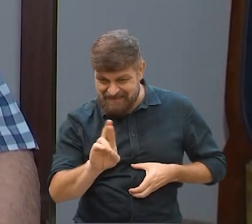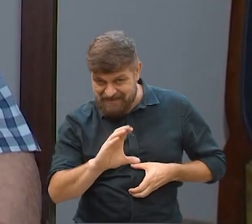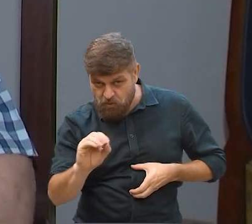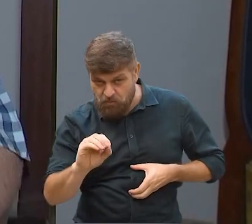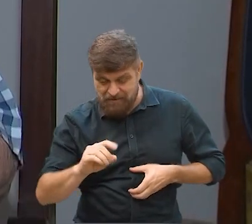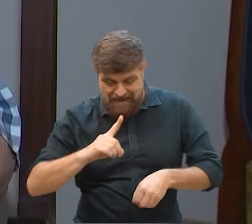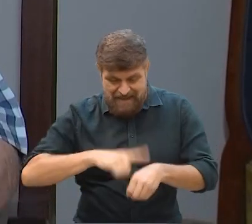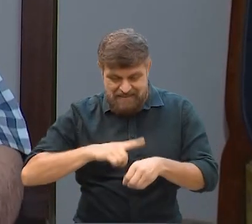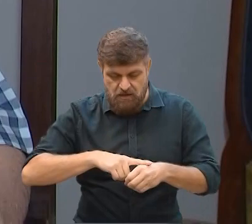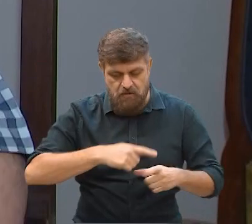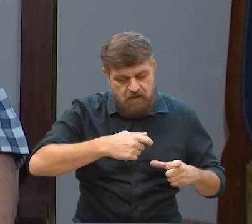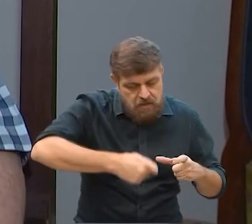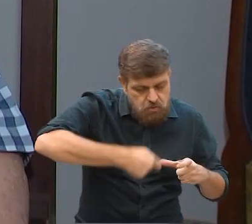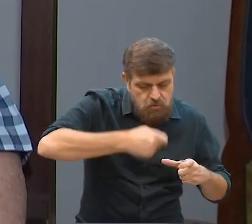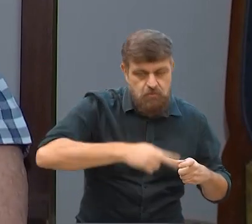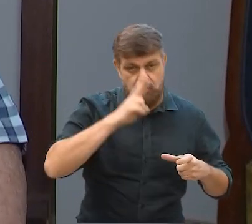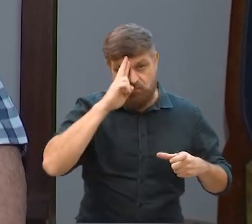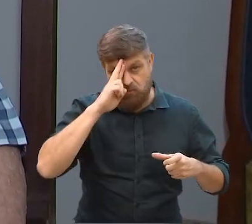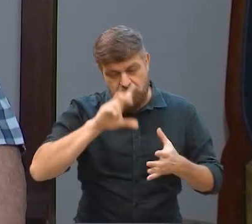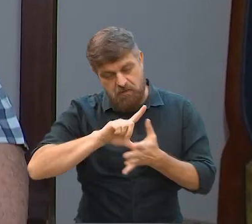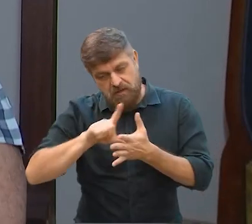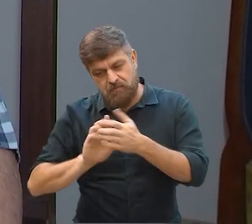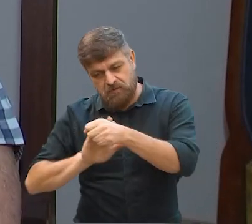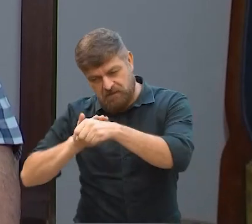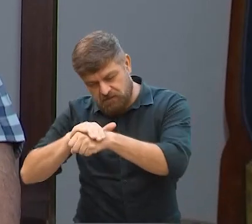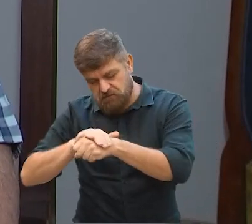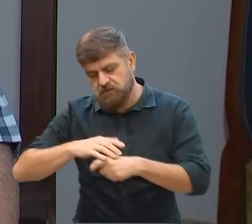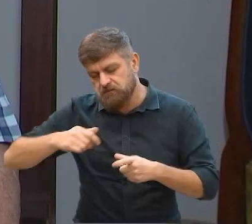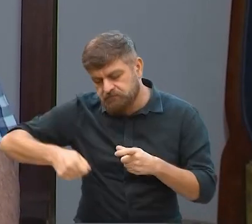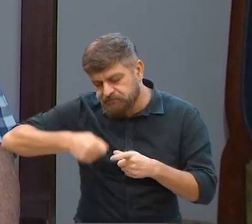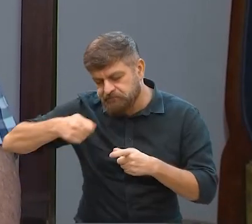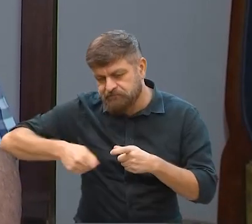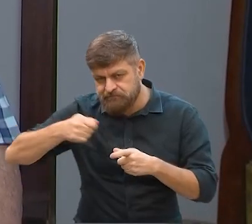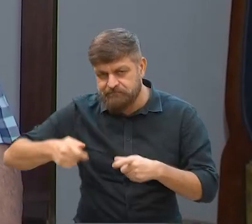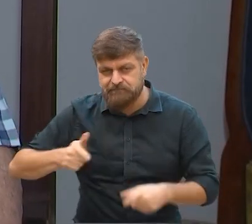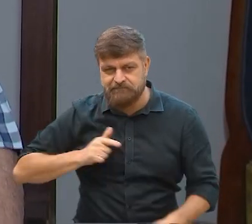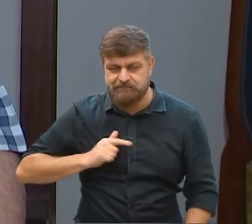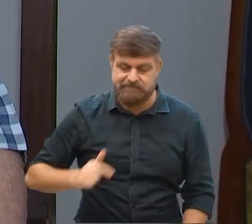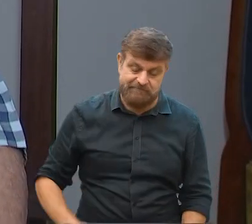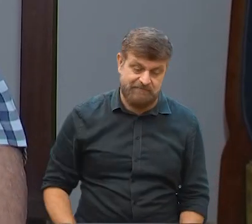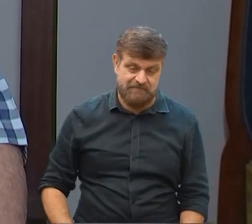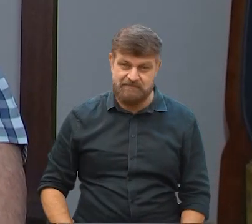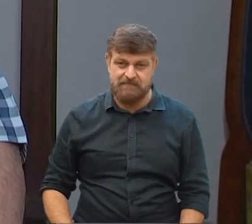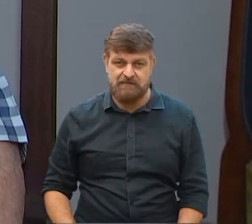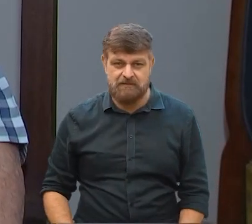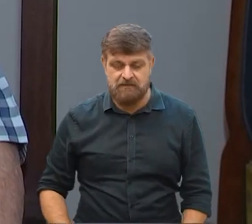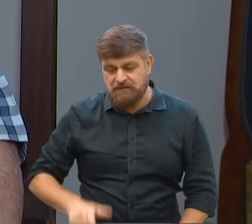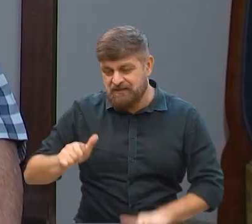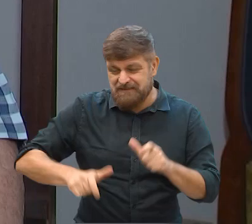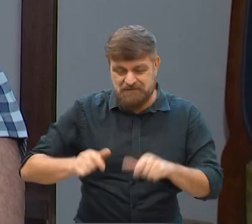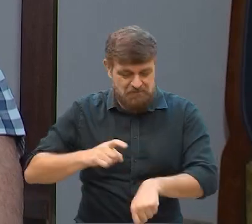maiores refeições, almoço, jantar, isso dentro de uma rotina cada vez é menos respeitada,